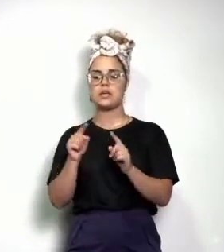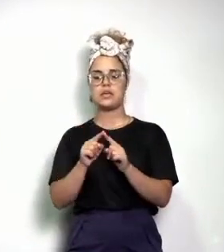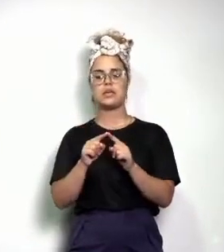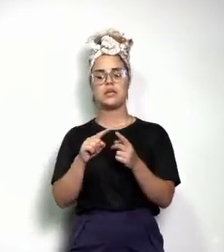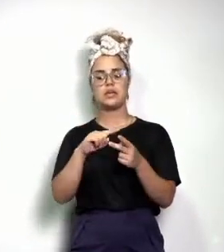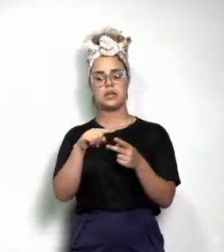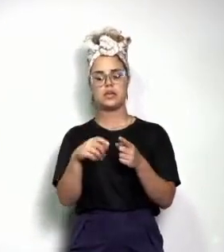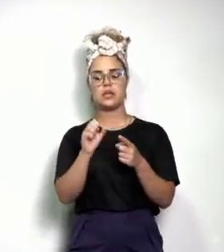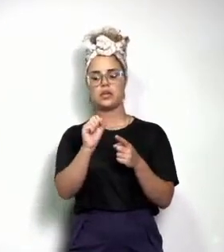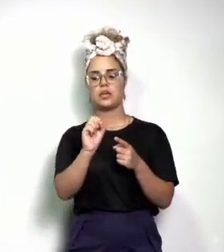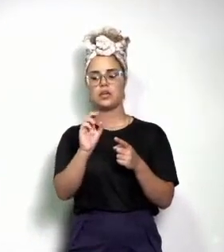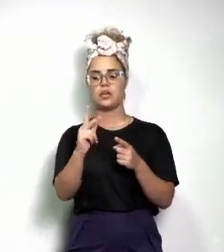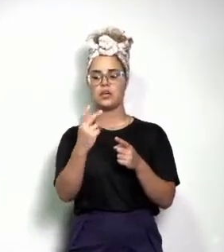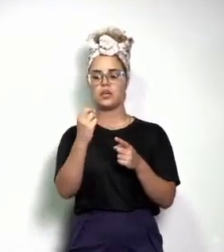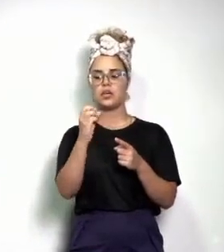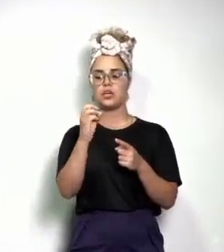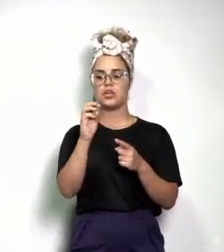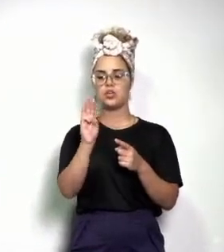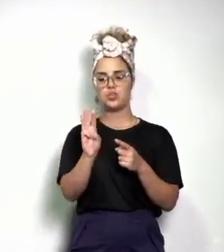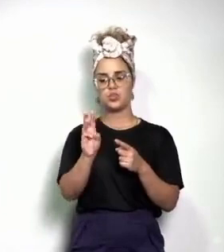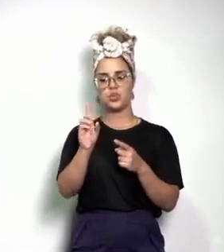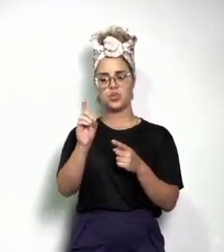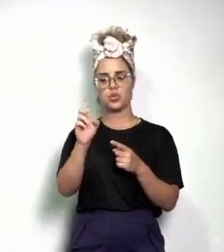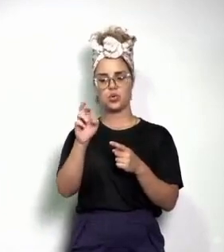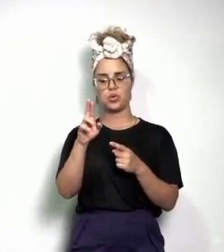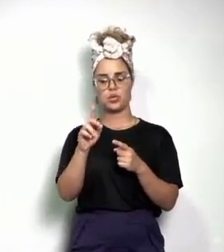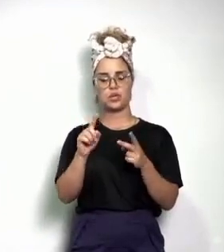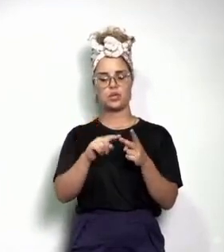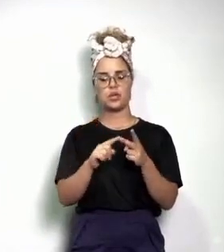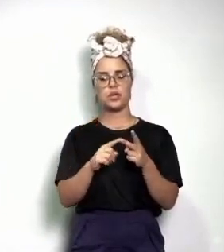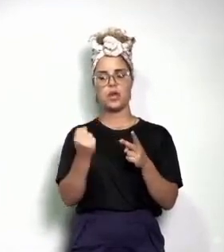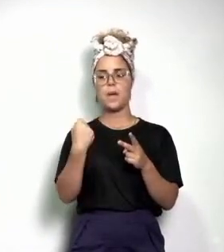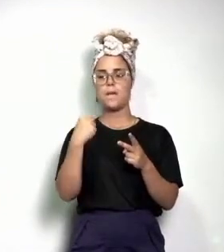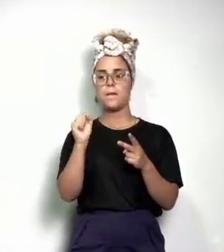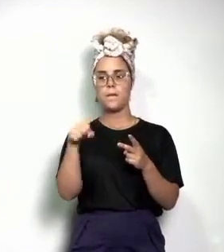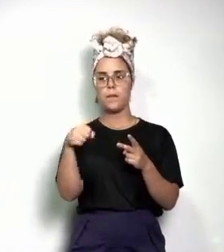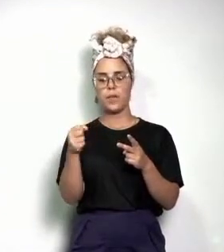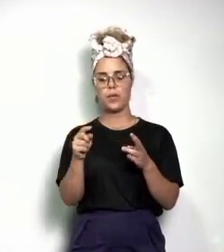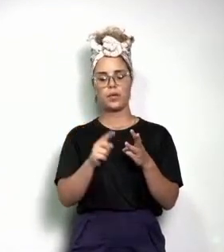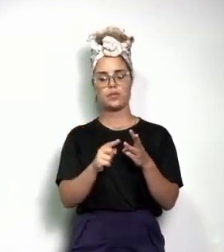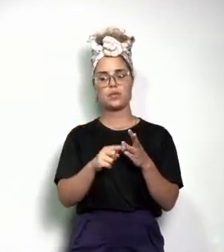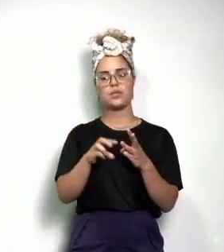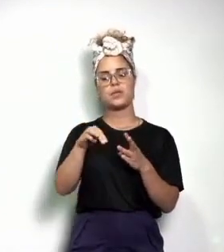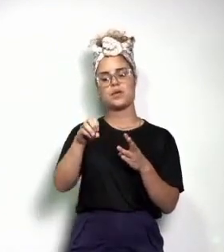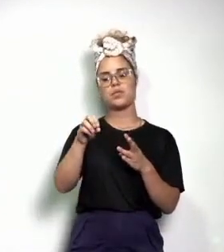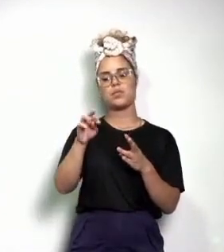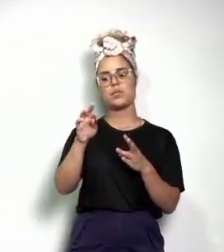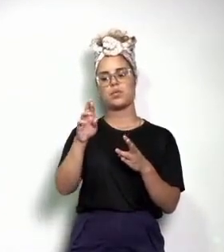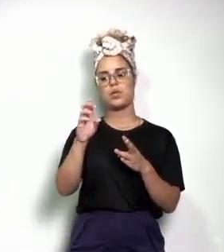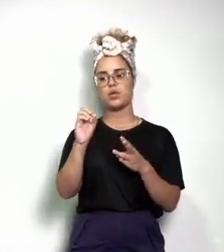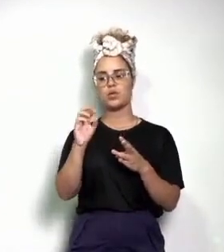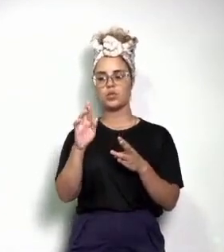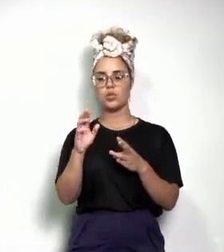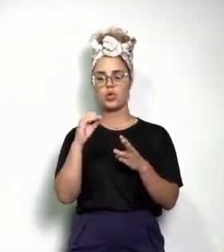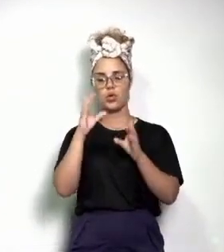tem os punhos e a gente tem o motor de foco. É, podem começar.